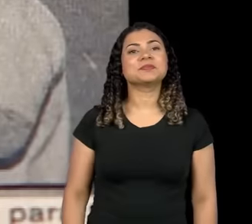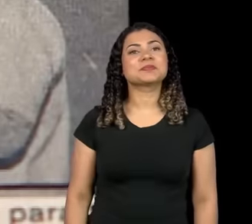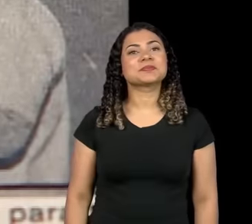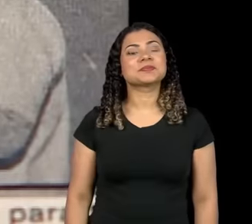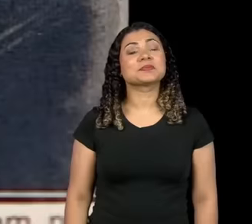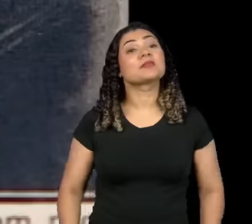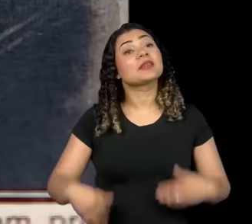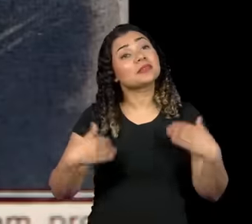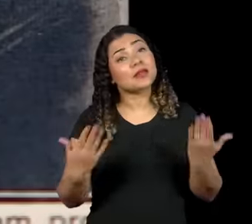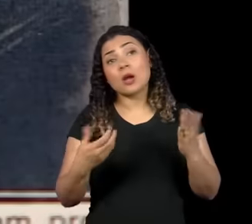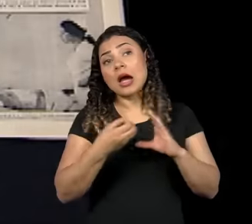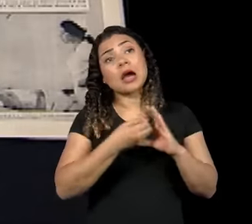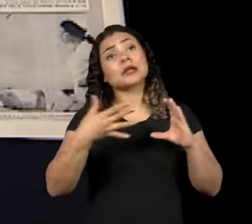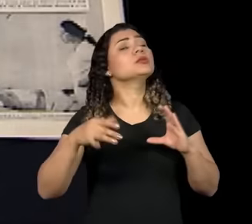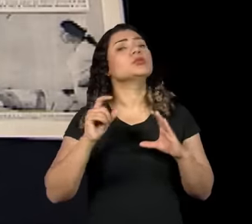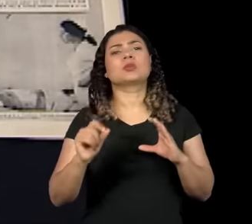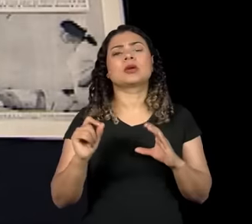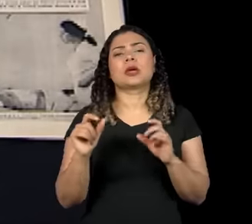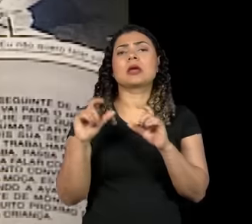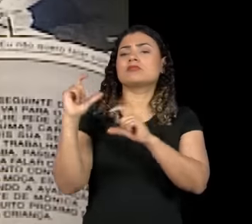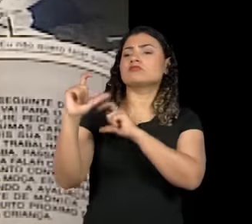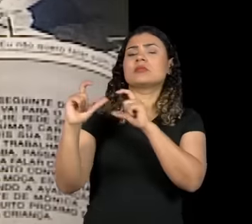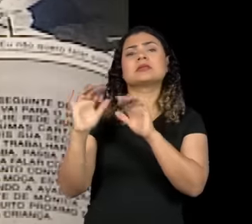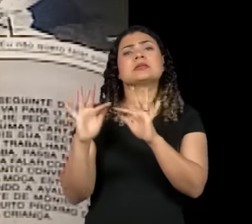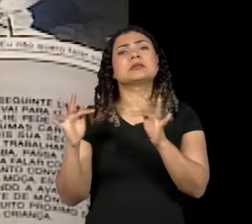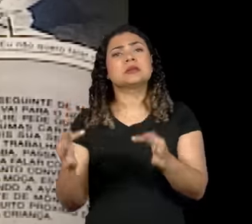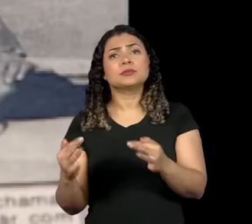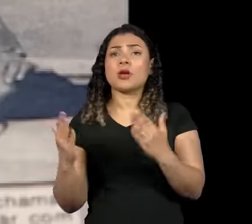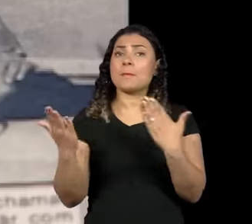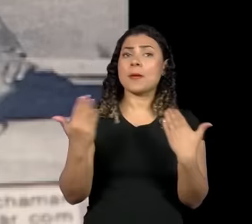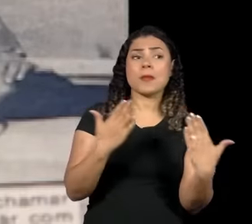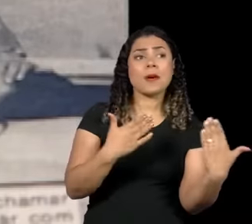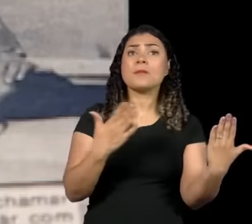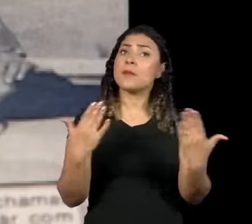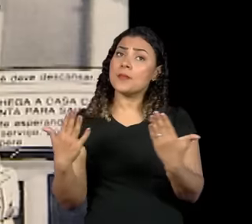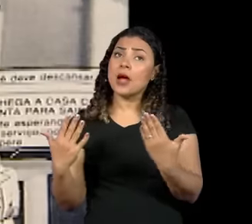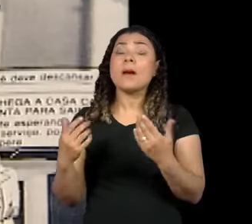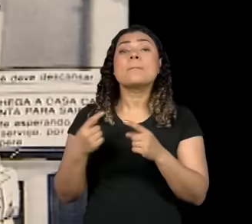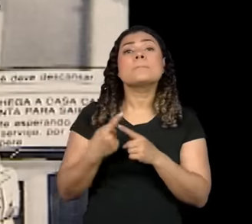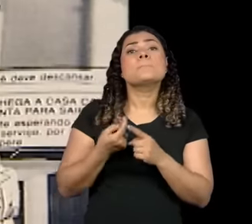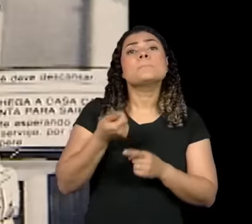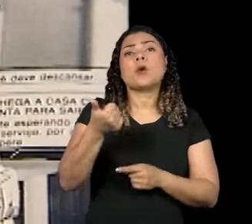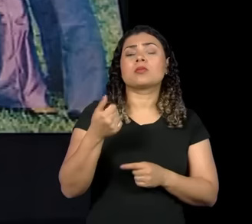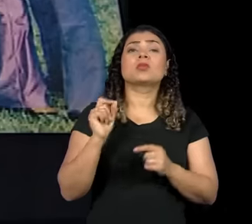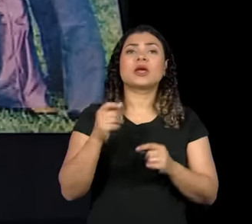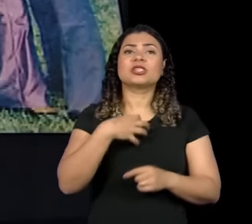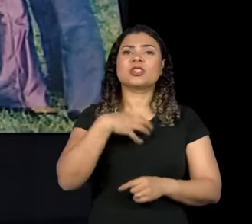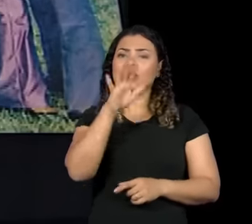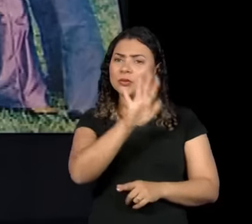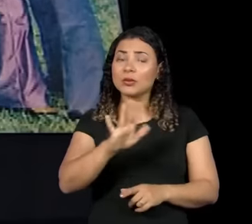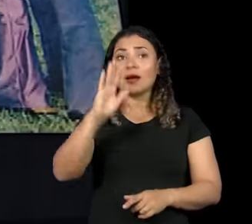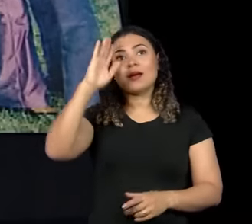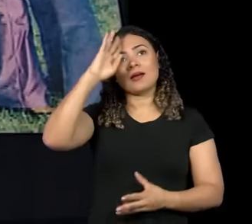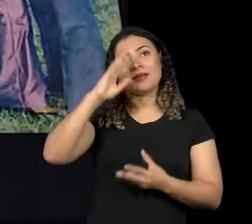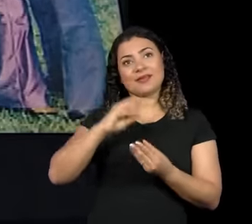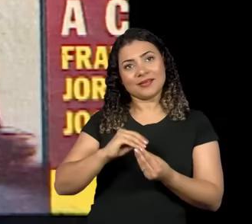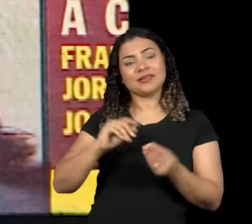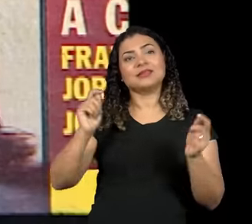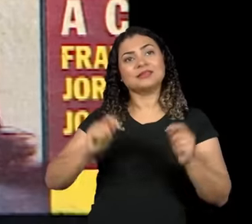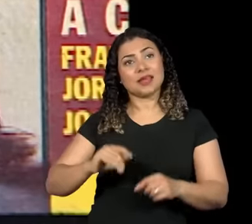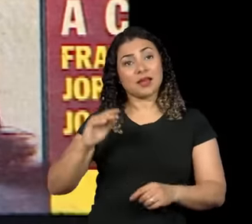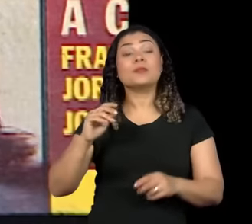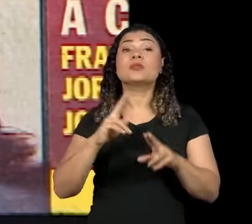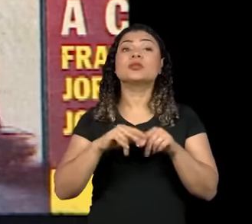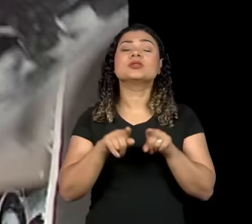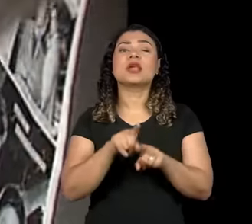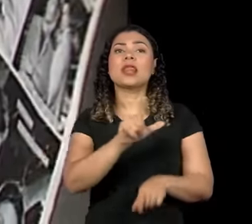Tinham como características os enredos simples, muitos diálogos, poucas descrições e linguagem direta, e voltados